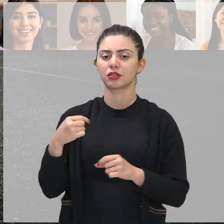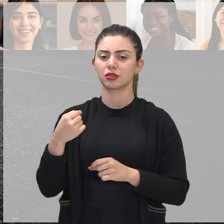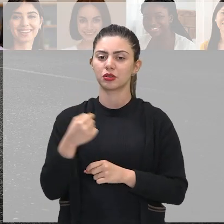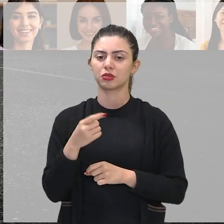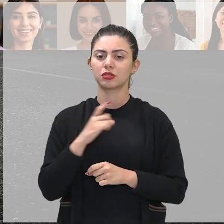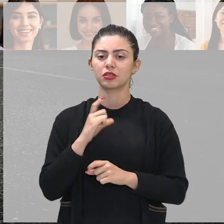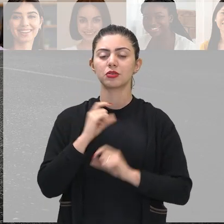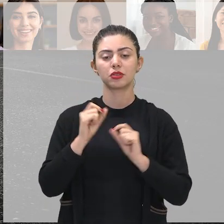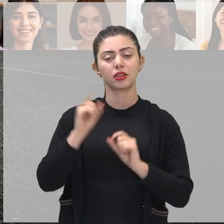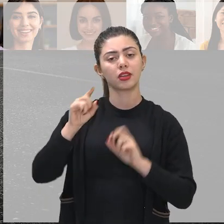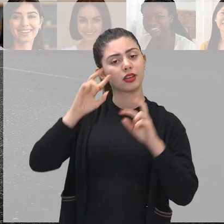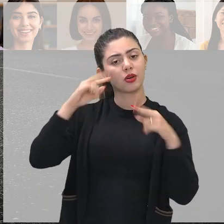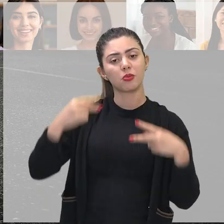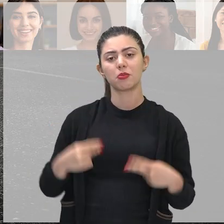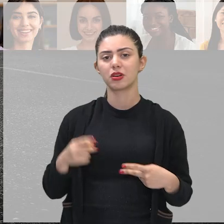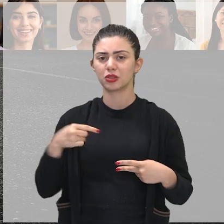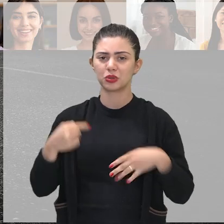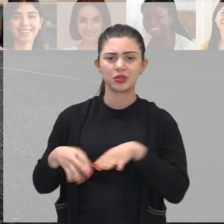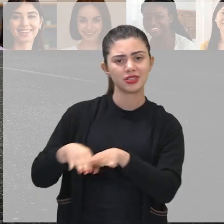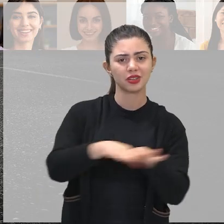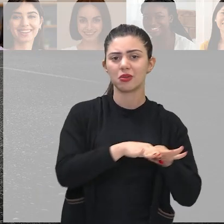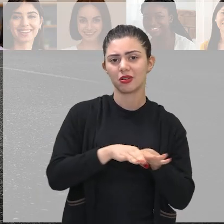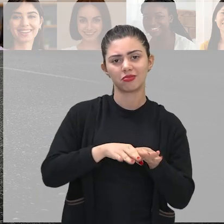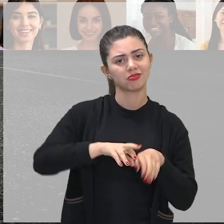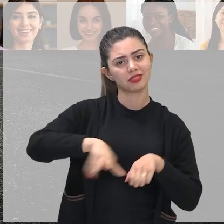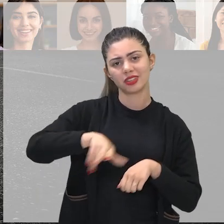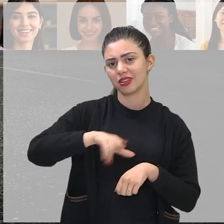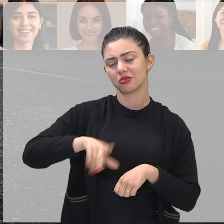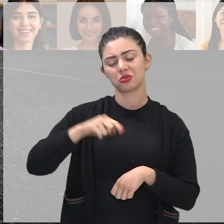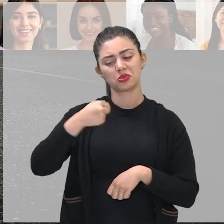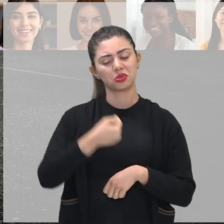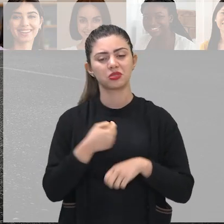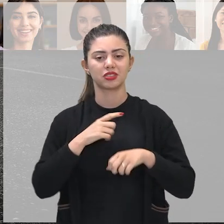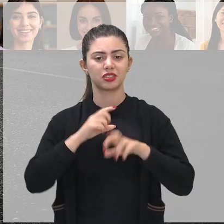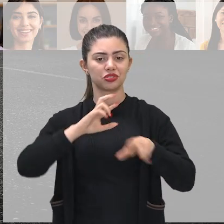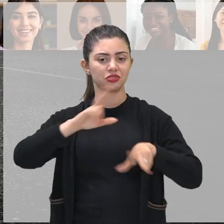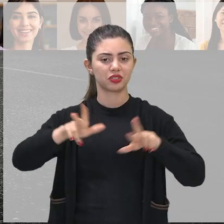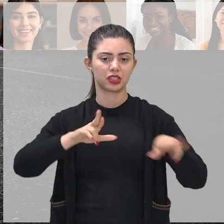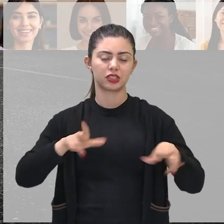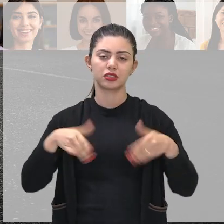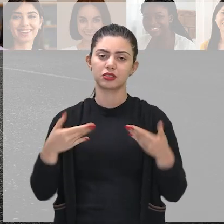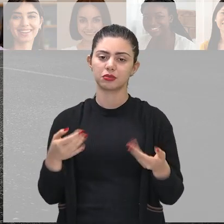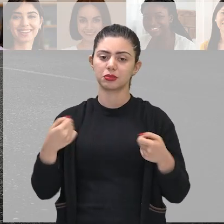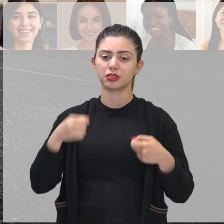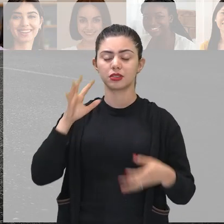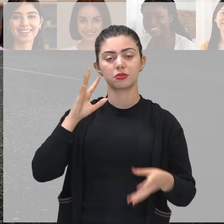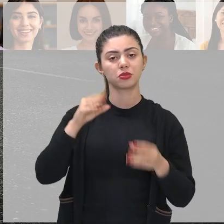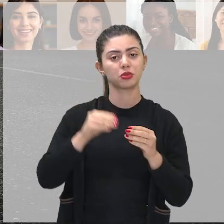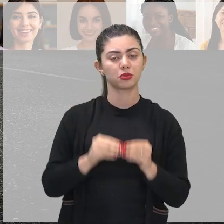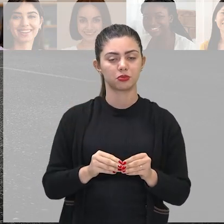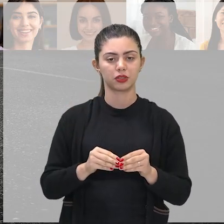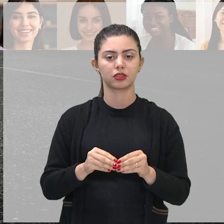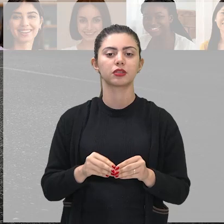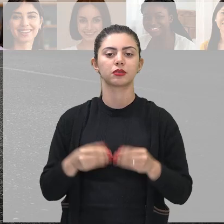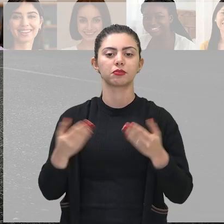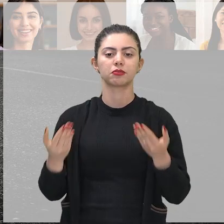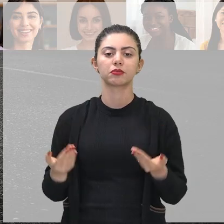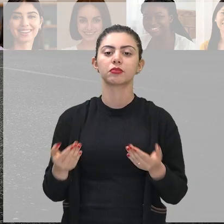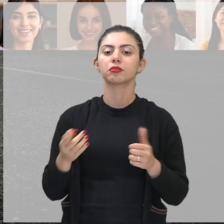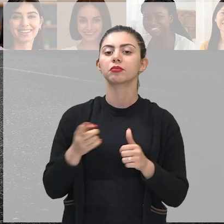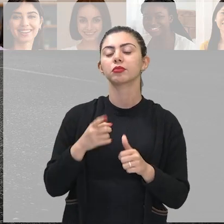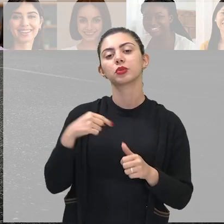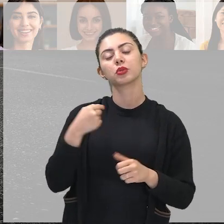com humanidade. E cada vez mais que nós compreendamos essa dimensão da diversidade, nós também vamos